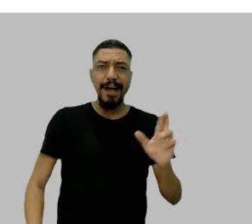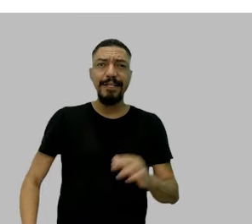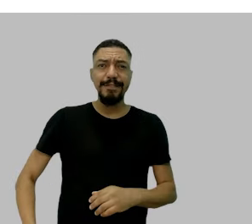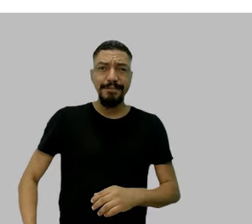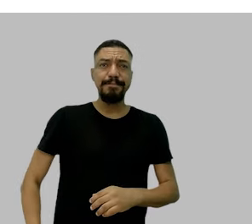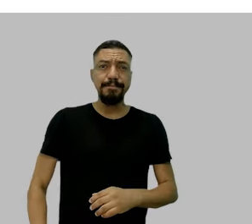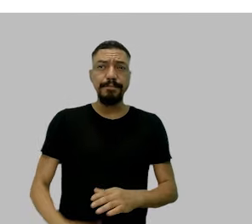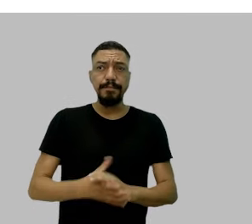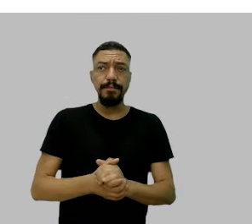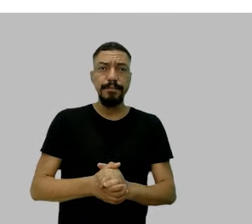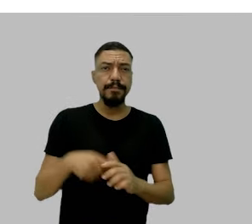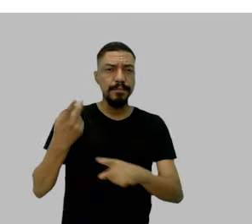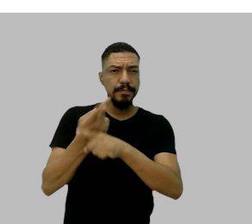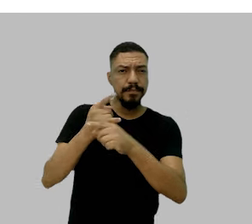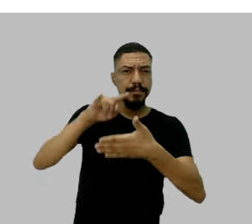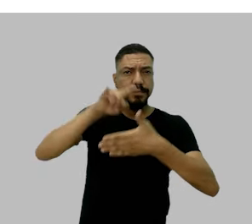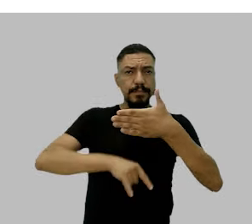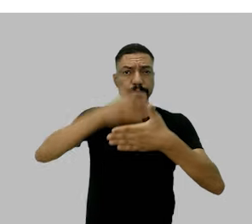a gente foi no extrato,